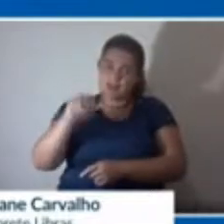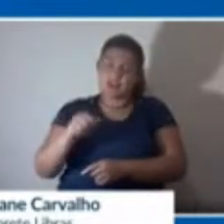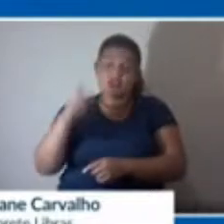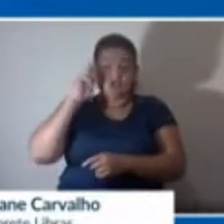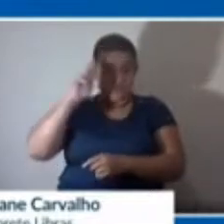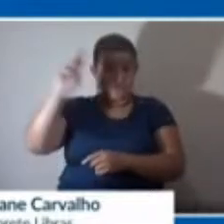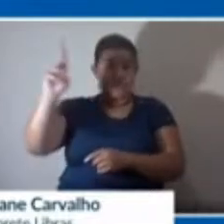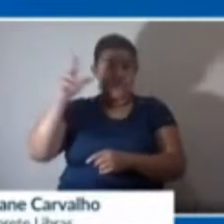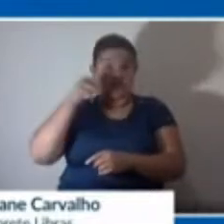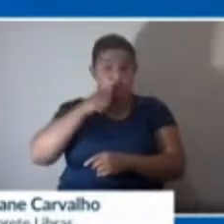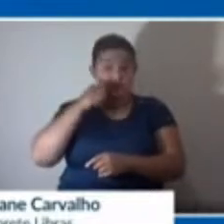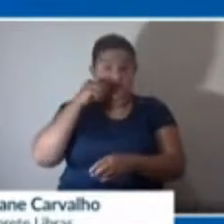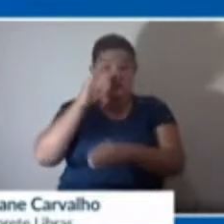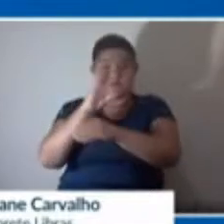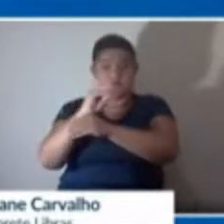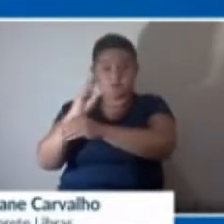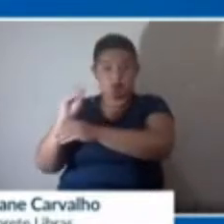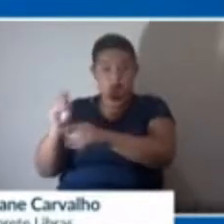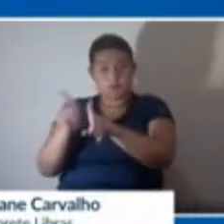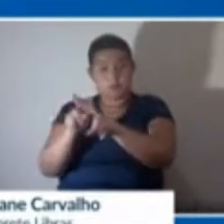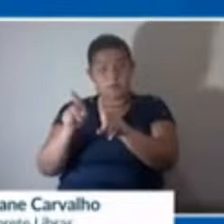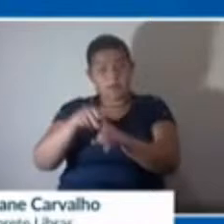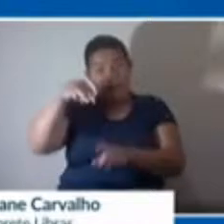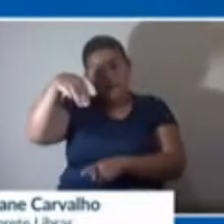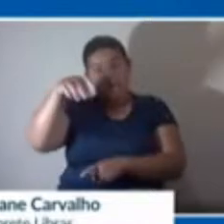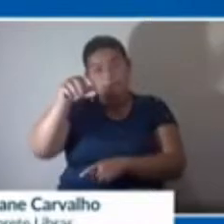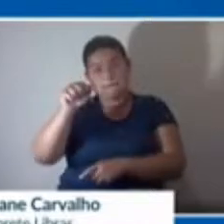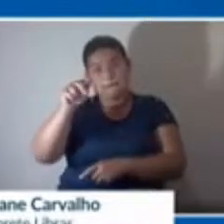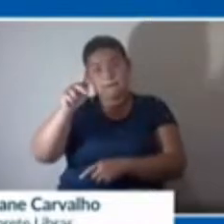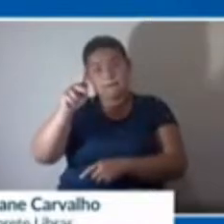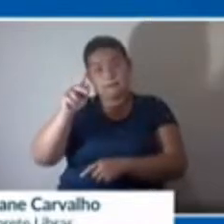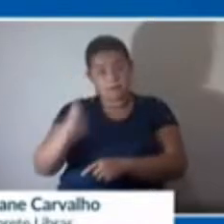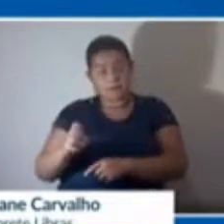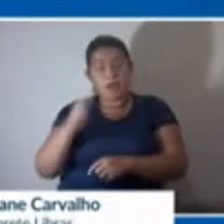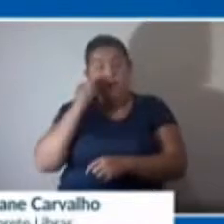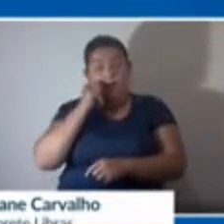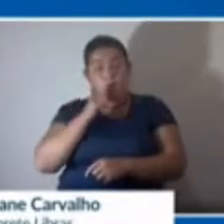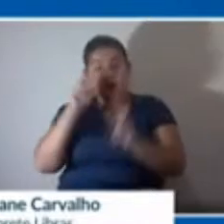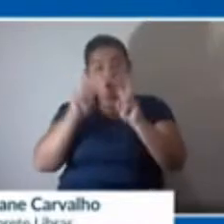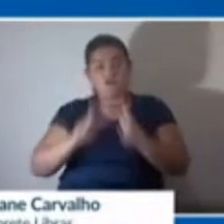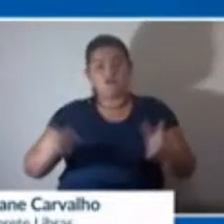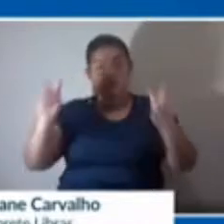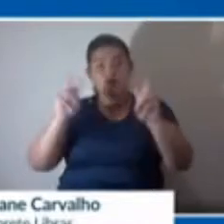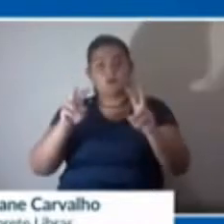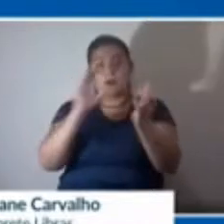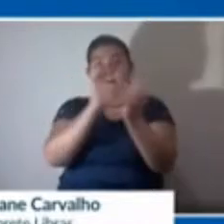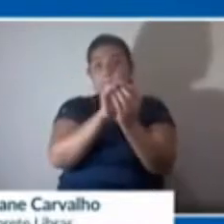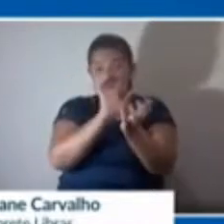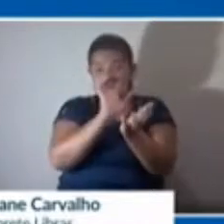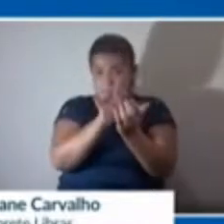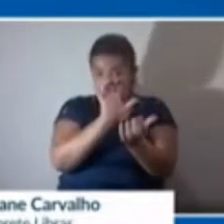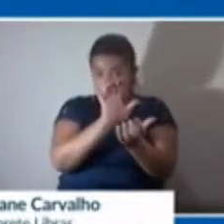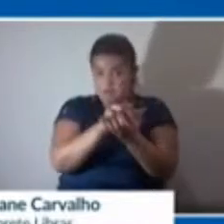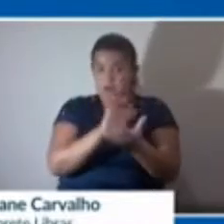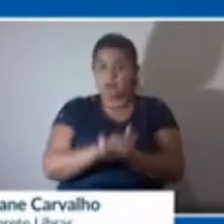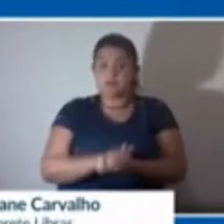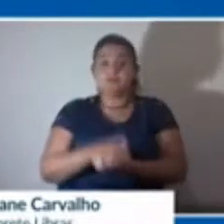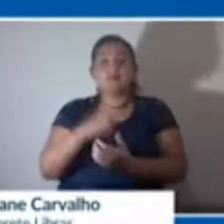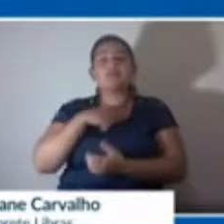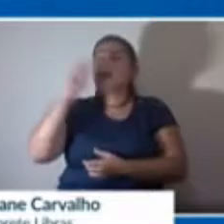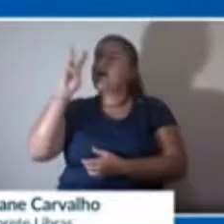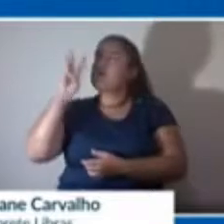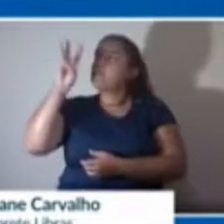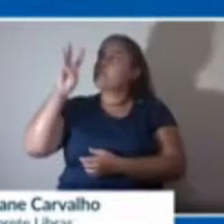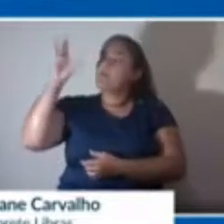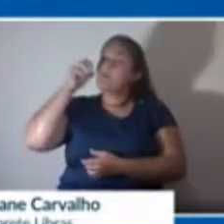o MAP, as Mulheres do Audiovisual de Pernambuco, Mulheres Negras no Audiovisual, audiovisual, você tem o site Mulher no Cinema,